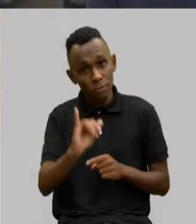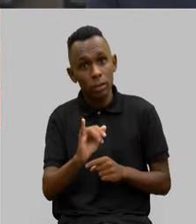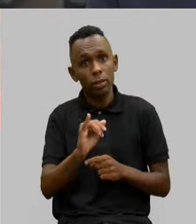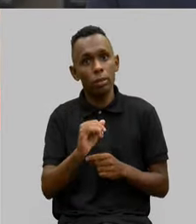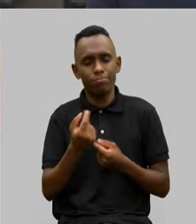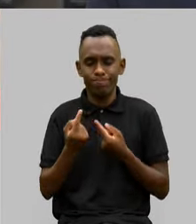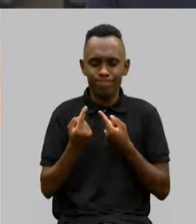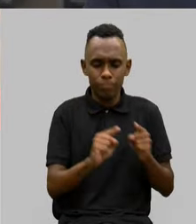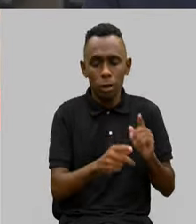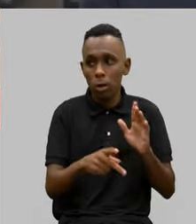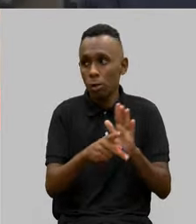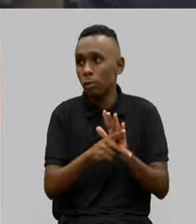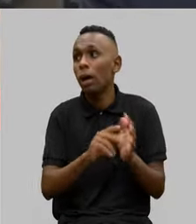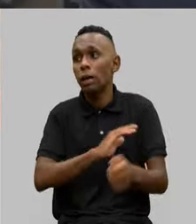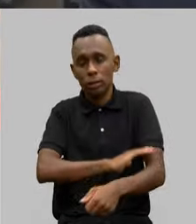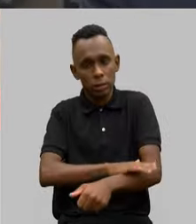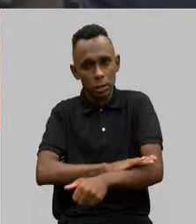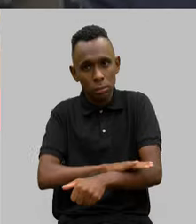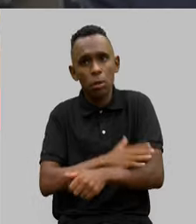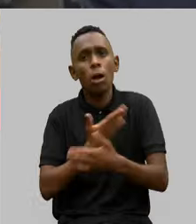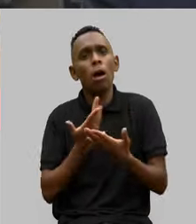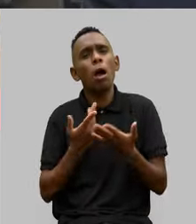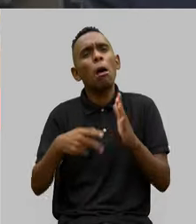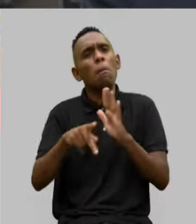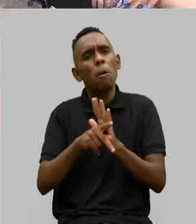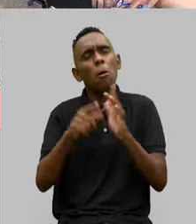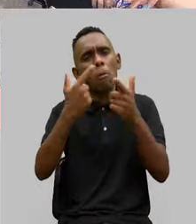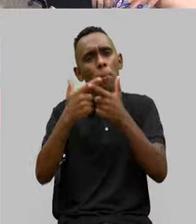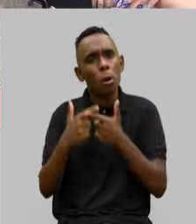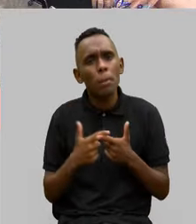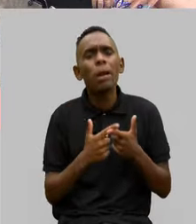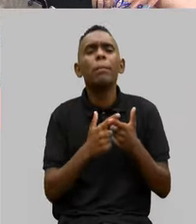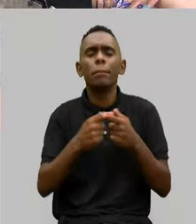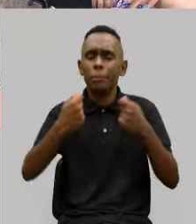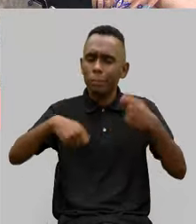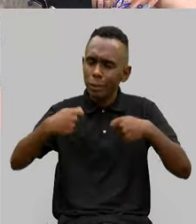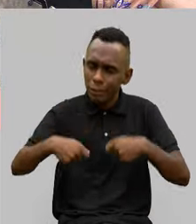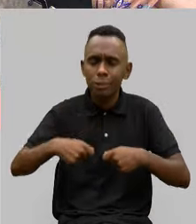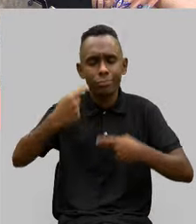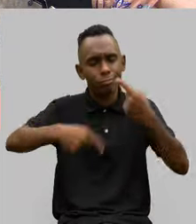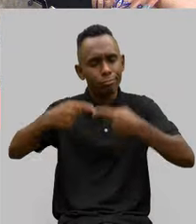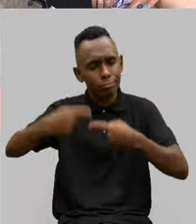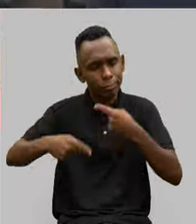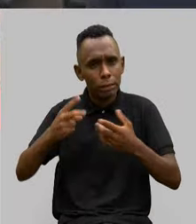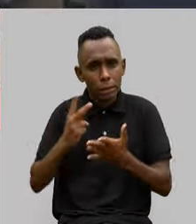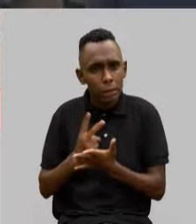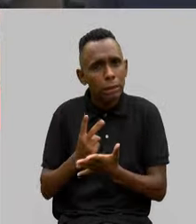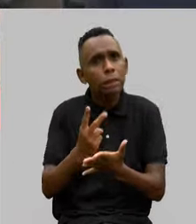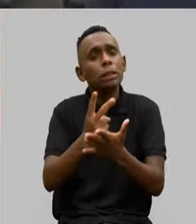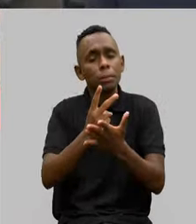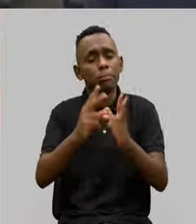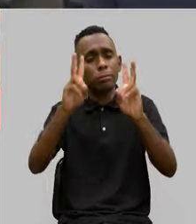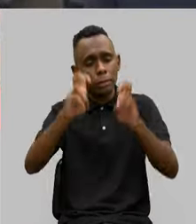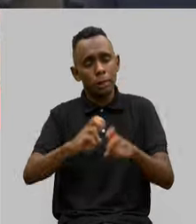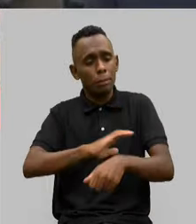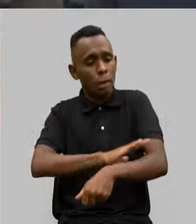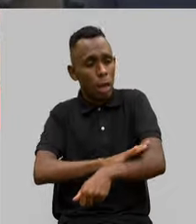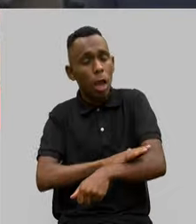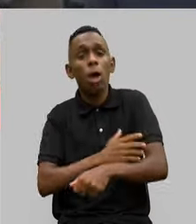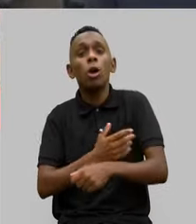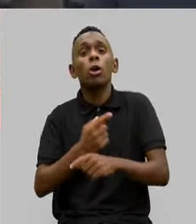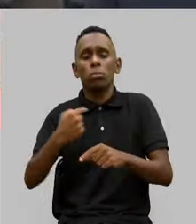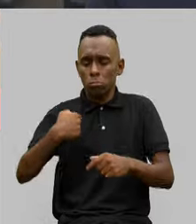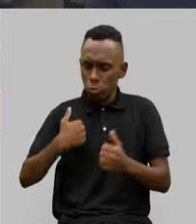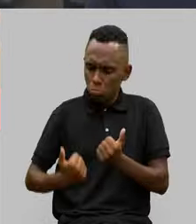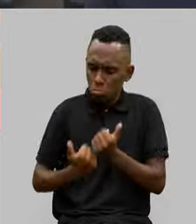cannabis ela é um problema racial e precisa ser debatido também sempre com esse recorte racial e contem comigo para